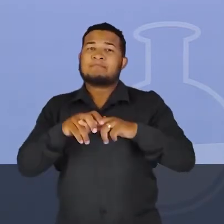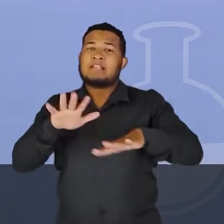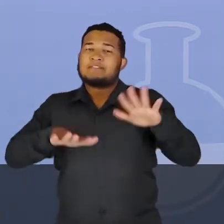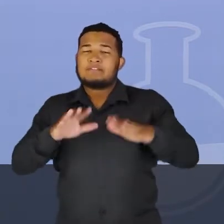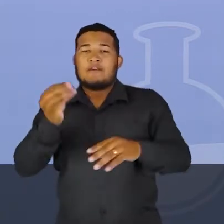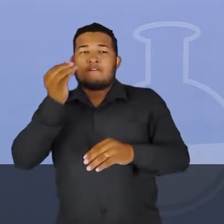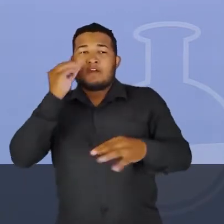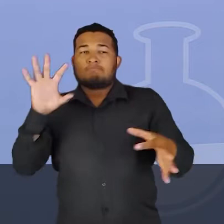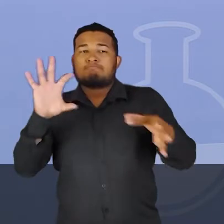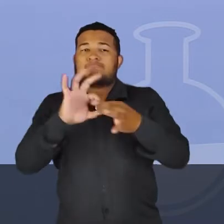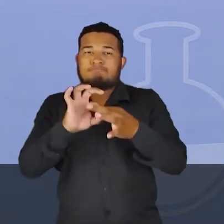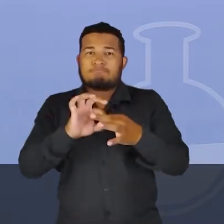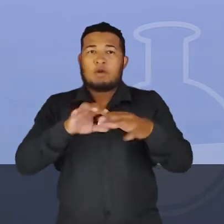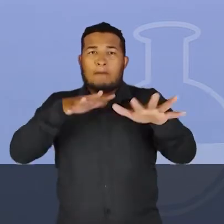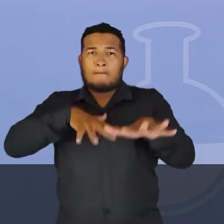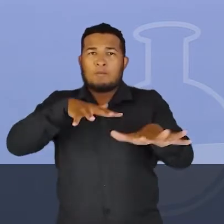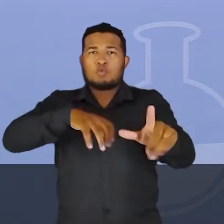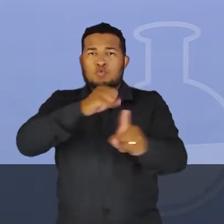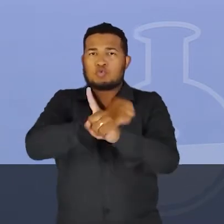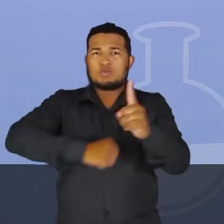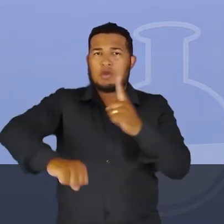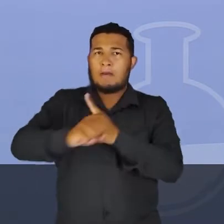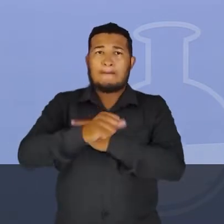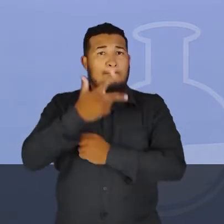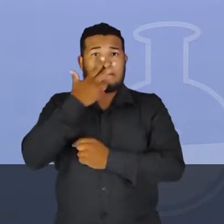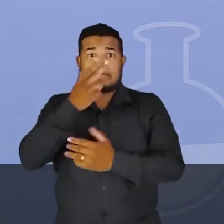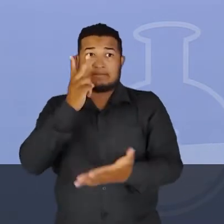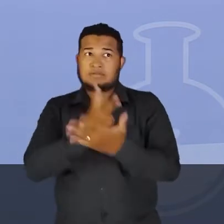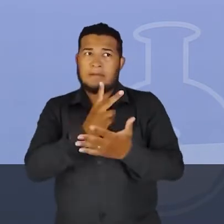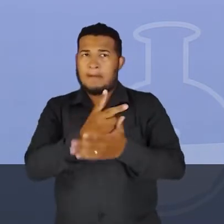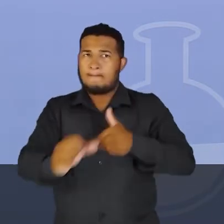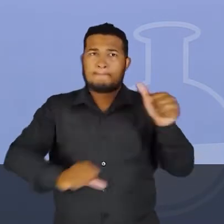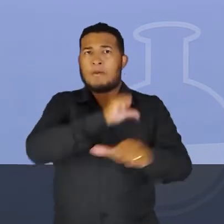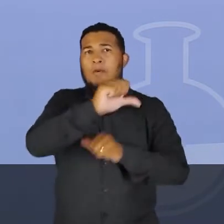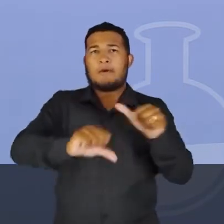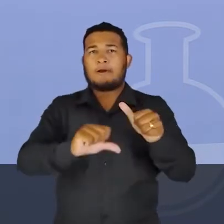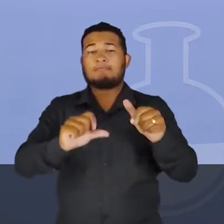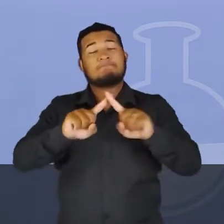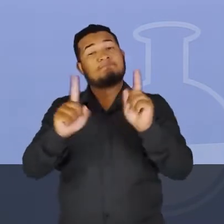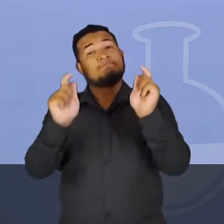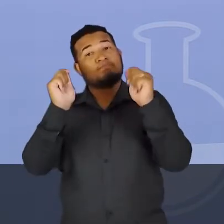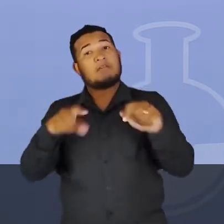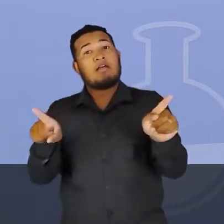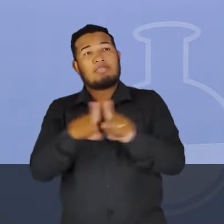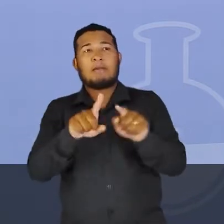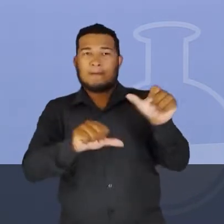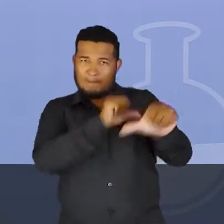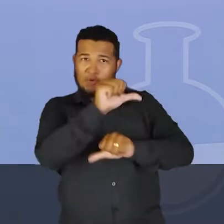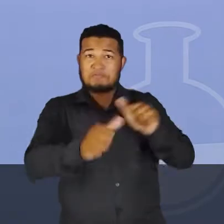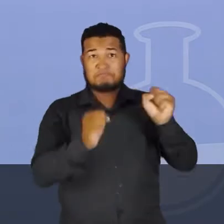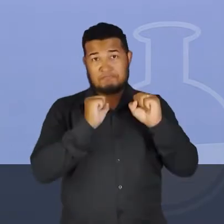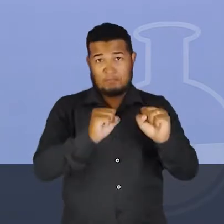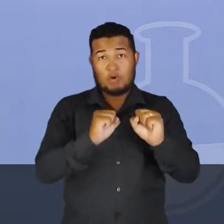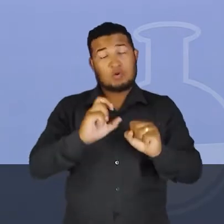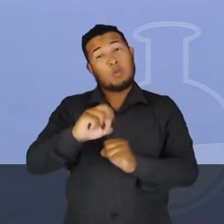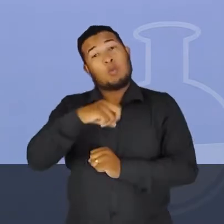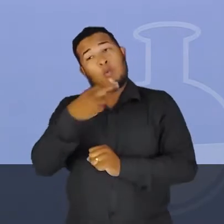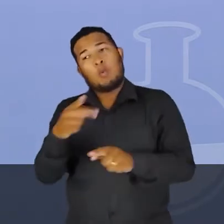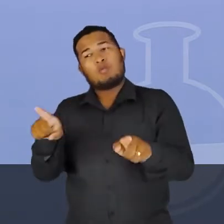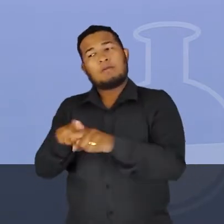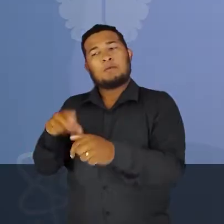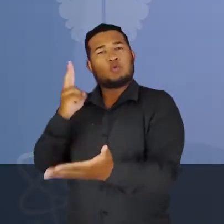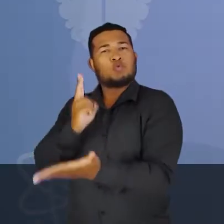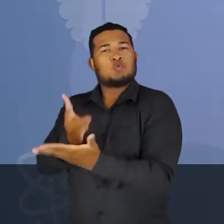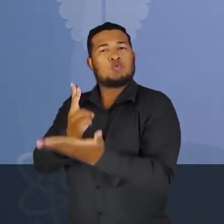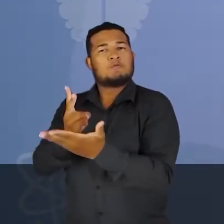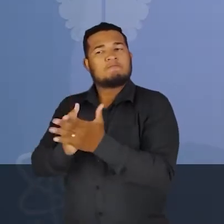movimento social apenas como um movimento de transformação, mas eles podem ser tanto de transformação quanto de